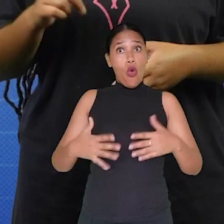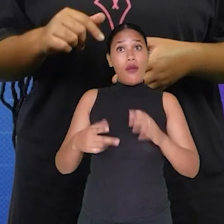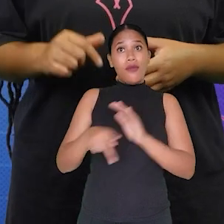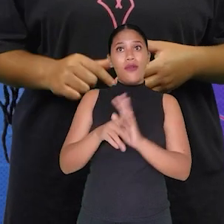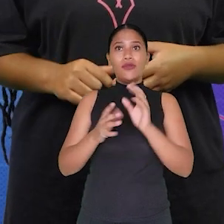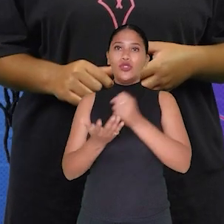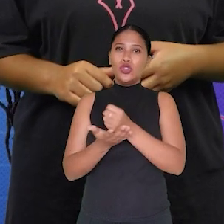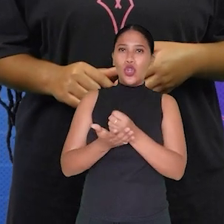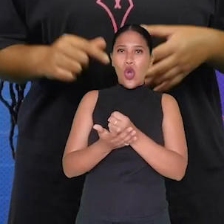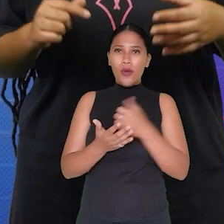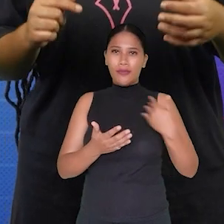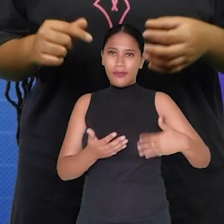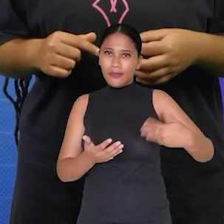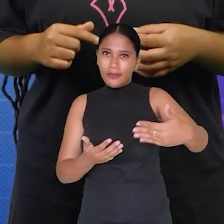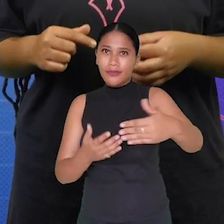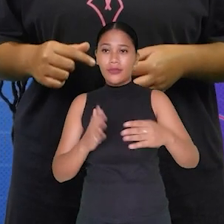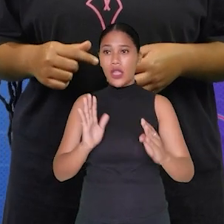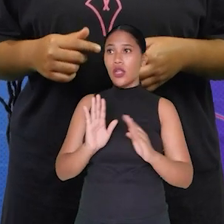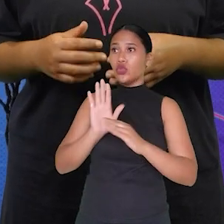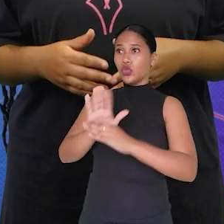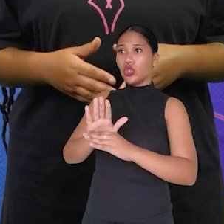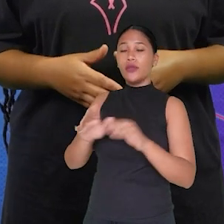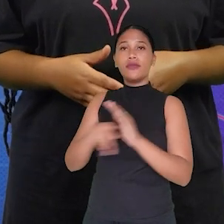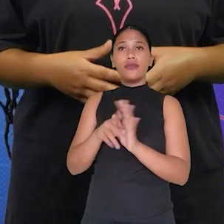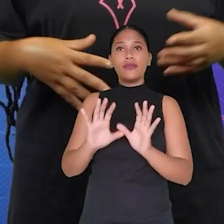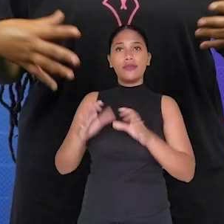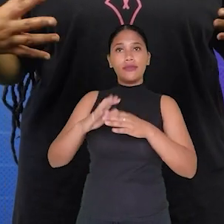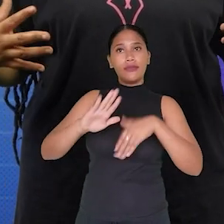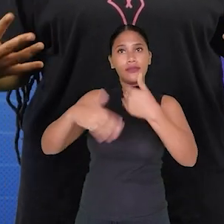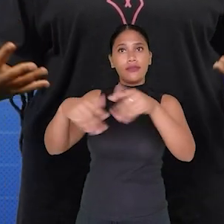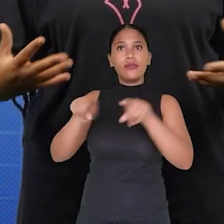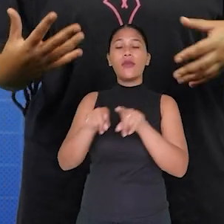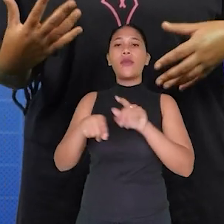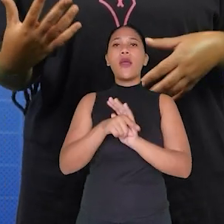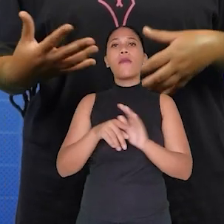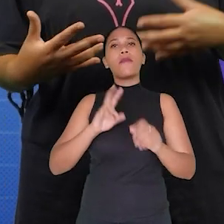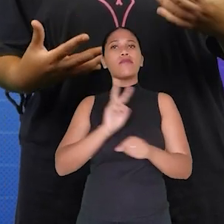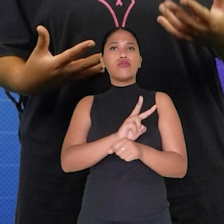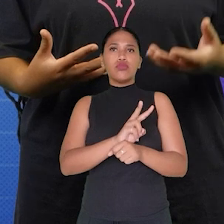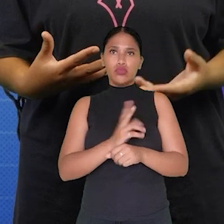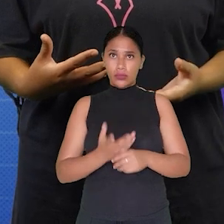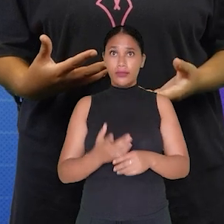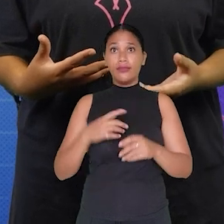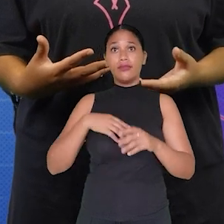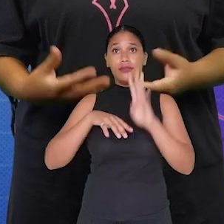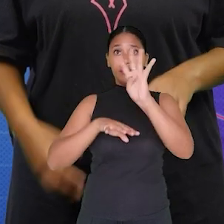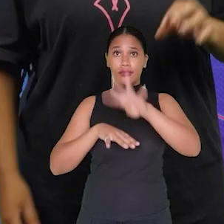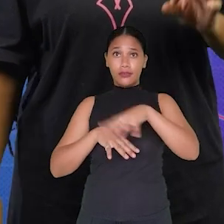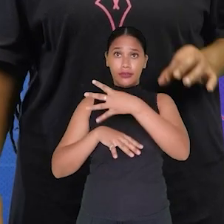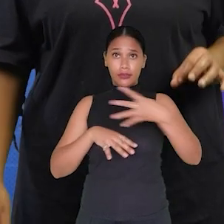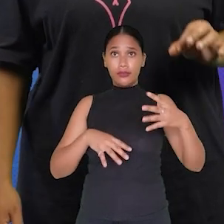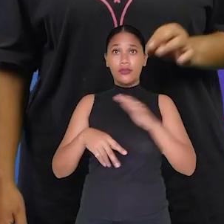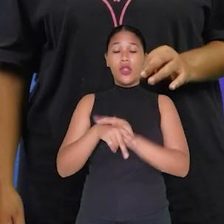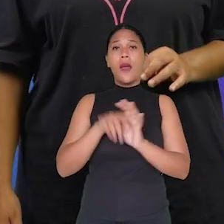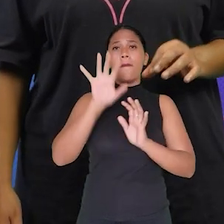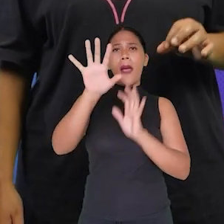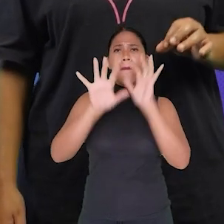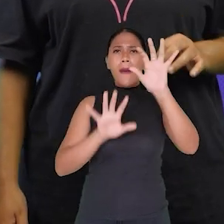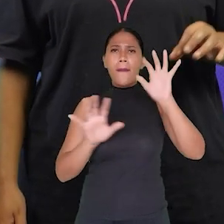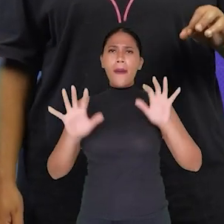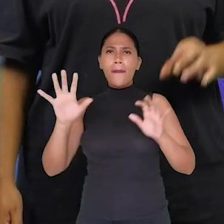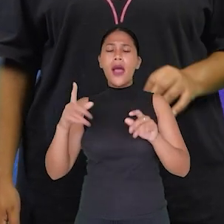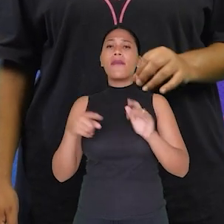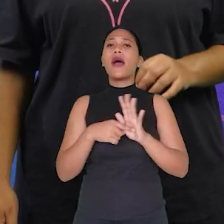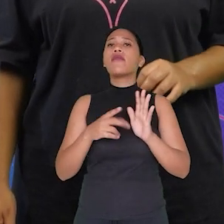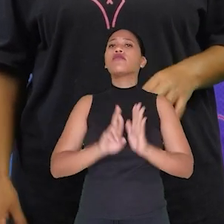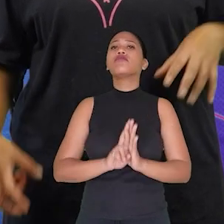jogo ao longo do tempo, ajudando a equipe de desenvolvimento a planejar e equilibrar a progressão do jogo. O gráfico de ritmo é